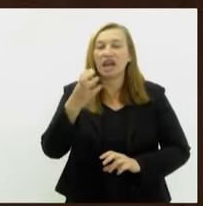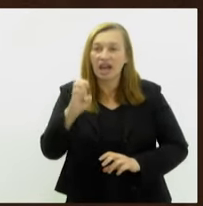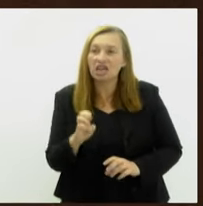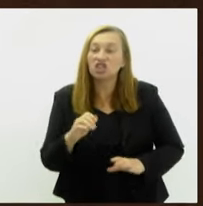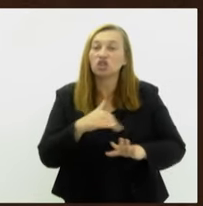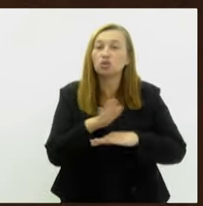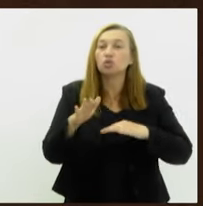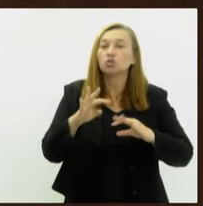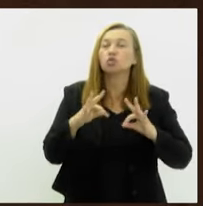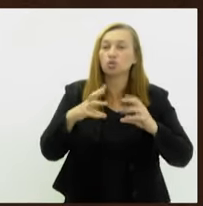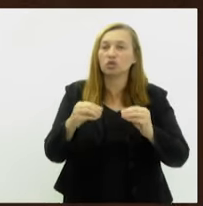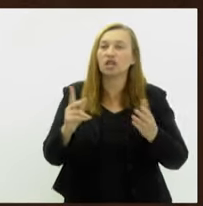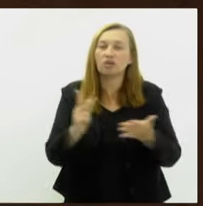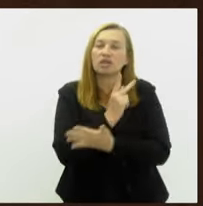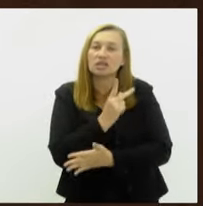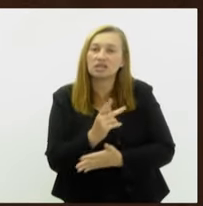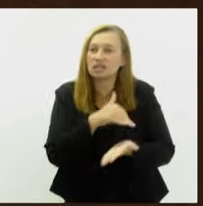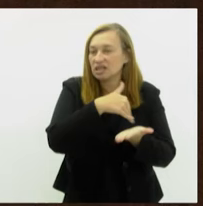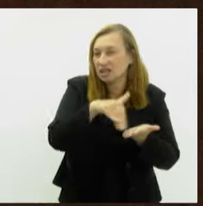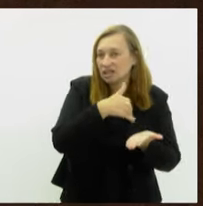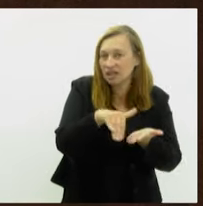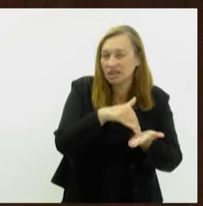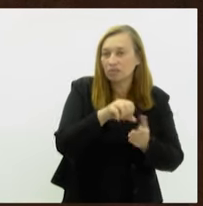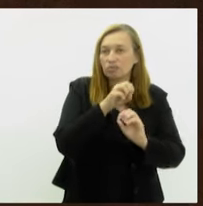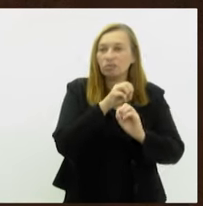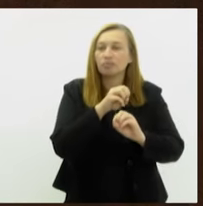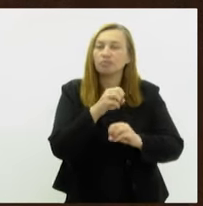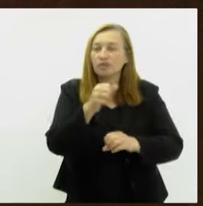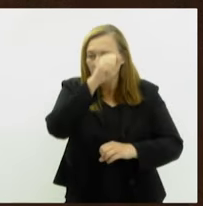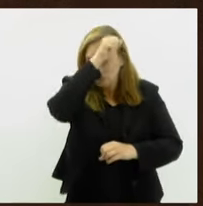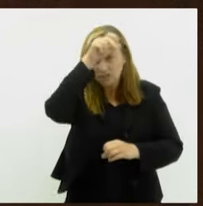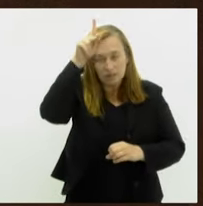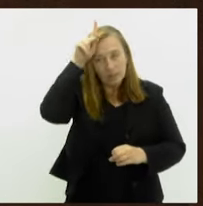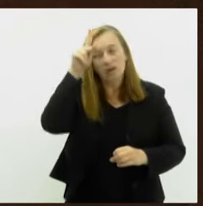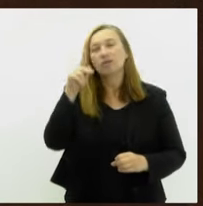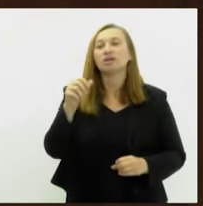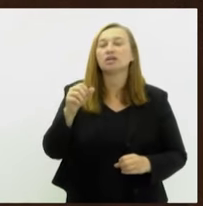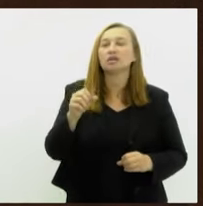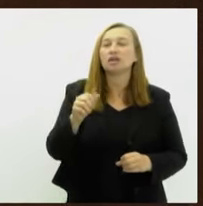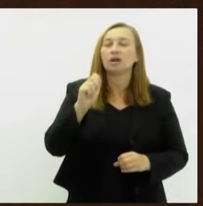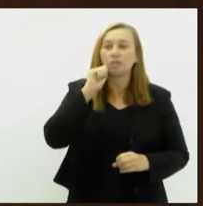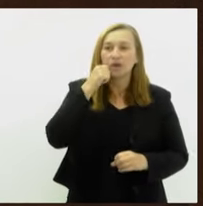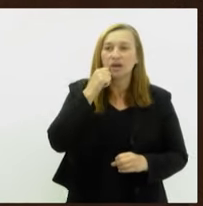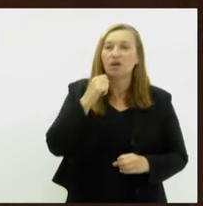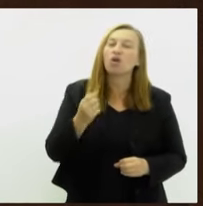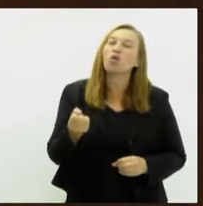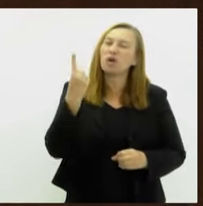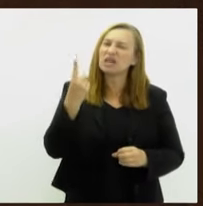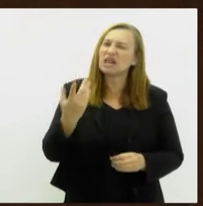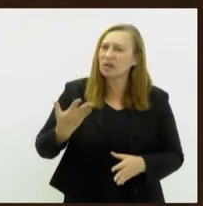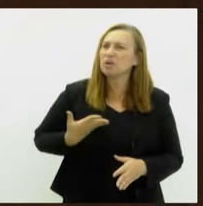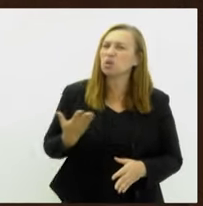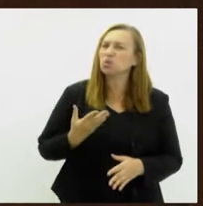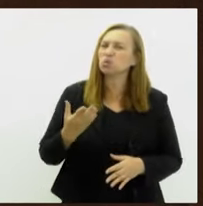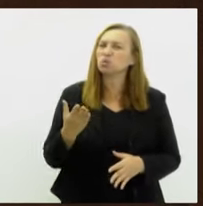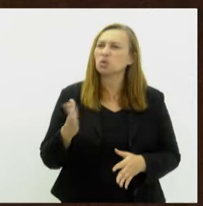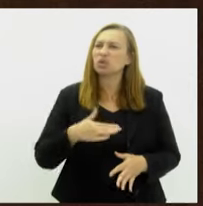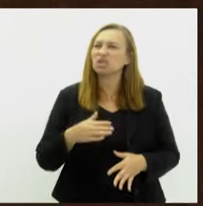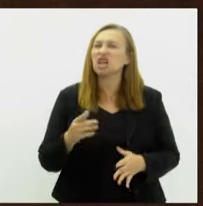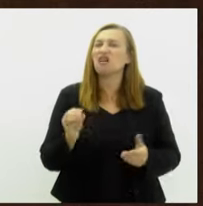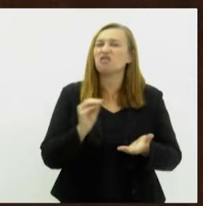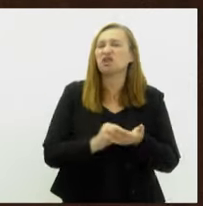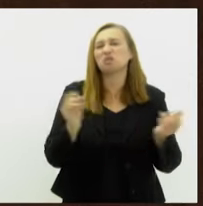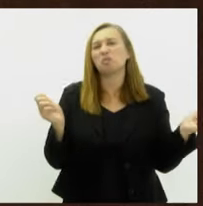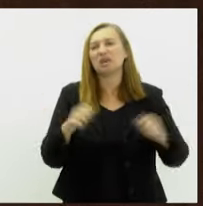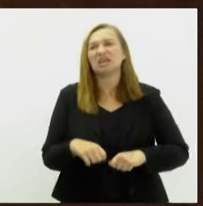da Secretaria Municipal do prefeito Eduardo Paes, aliás, comandada por um ex-colega nosso que já foi tarde. Era muito incompetente,